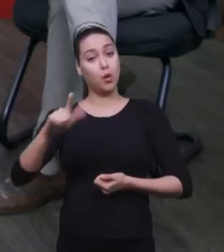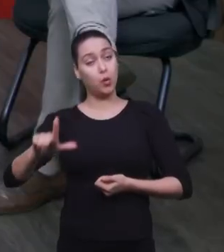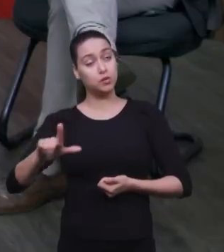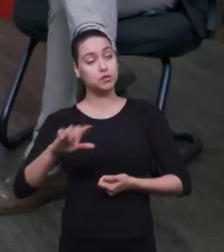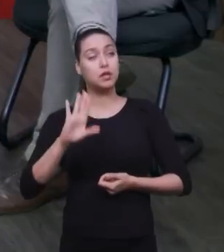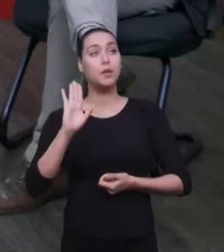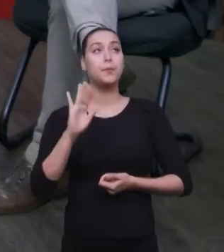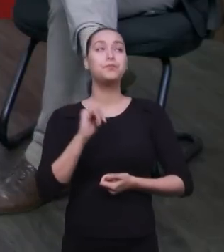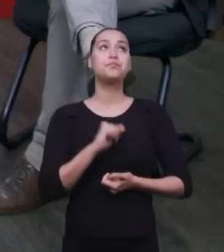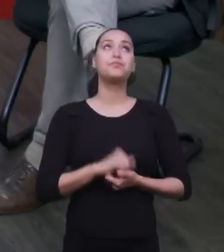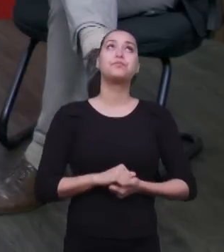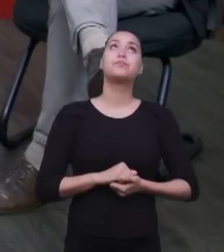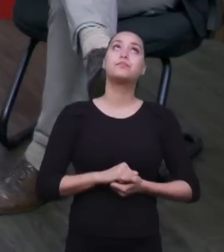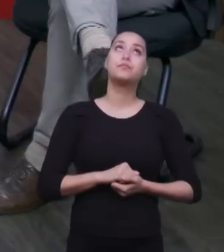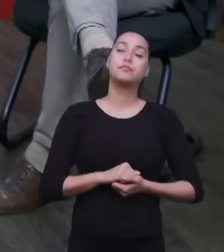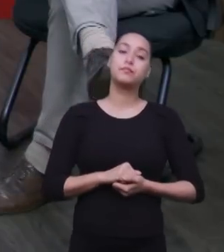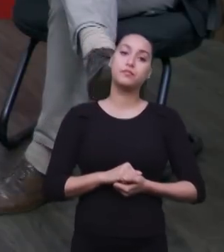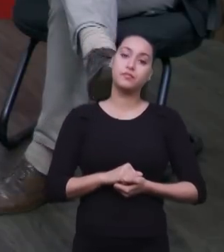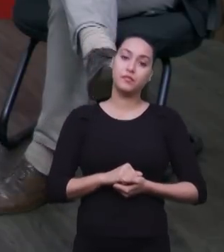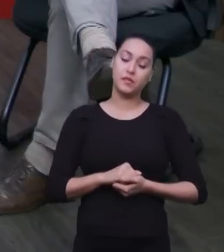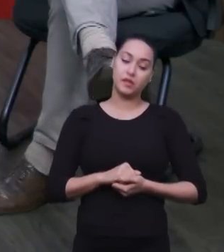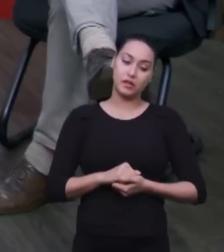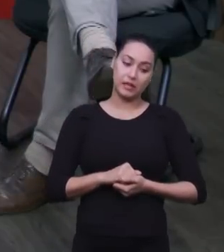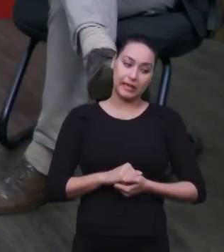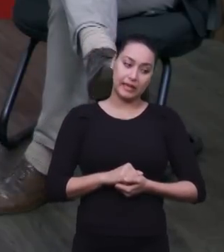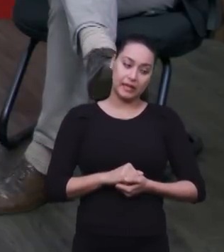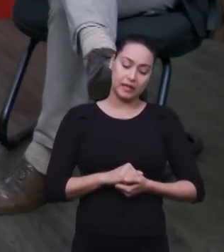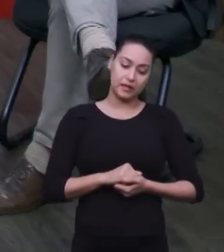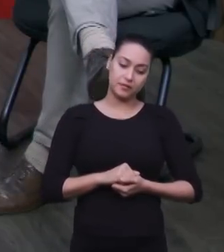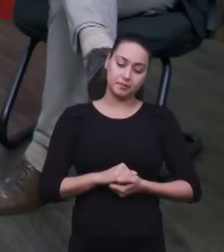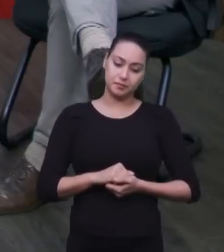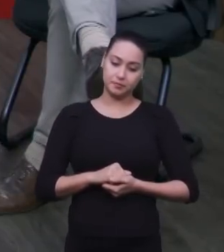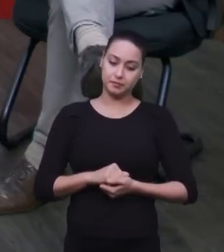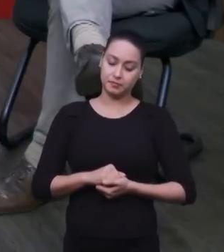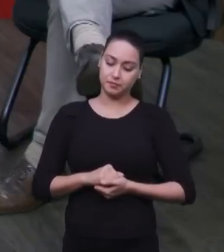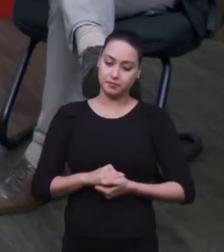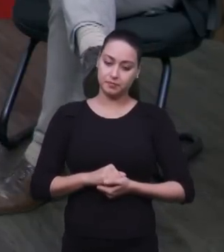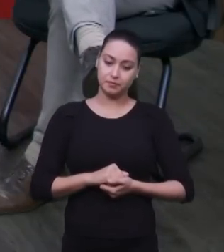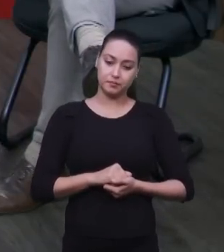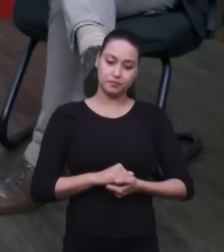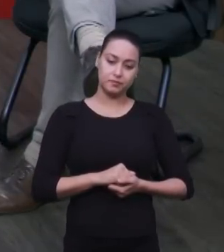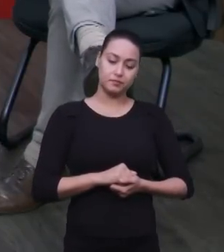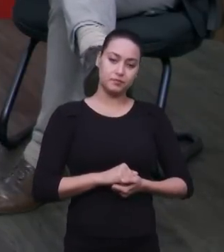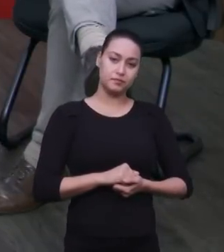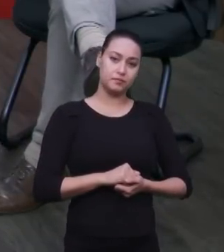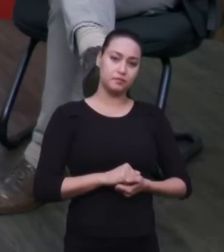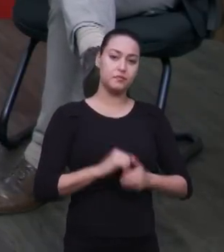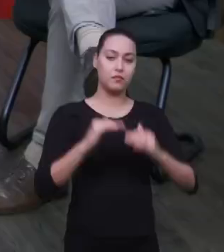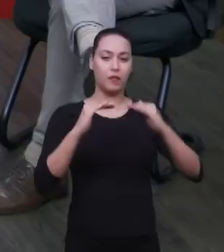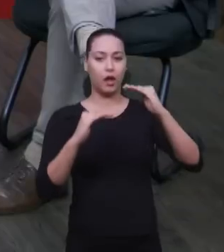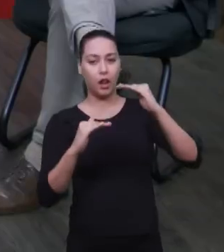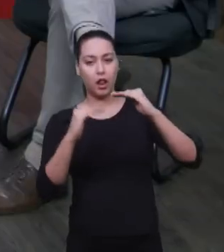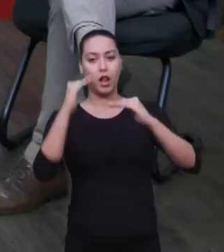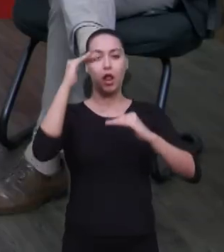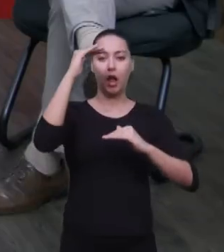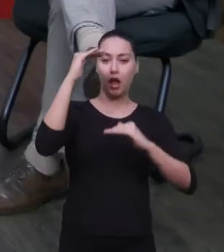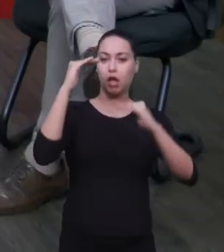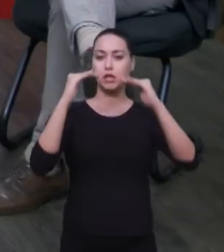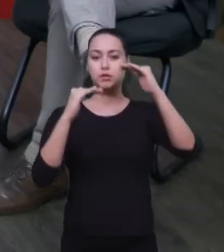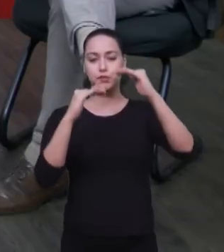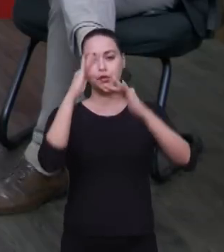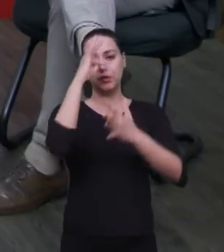coisa também que é muito relacionada, irmã, a questão da fé, da questão de nível de